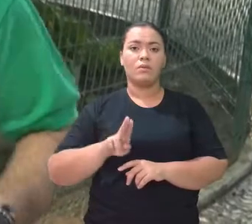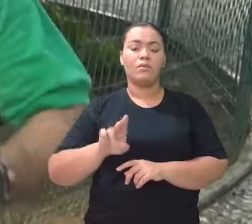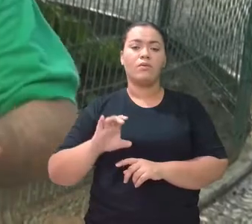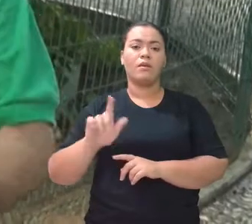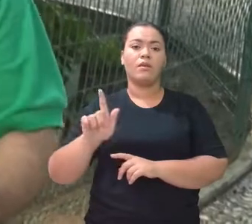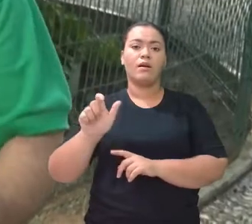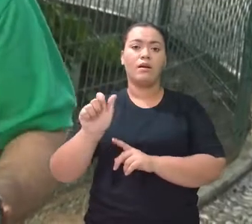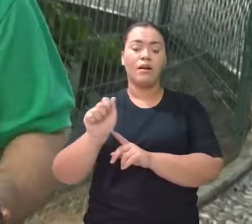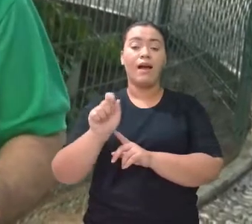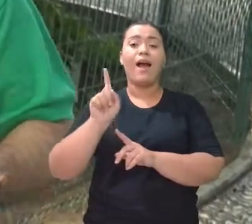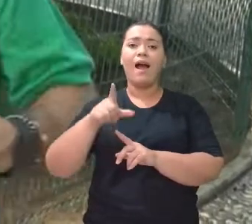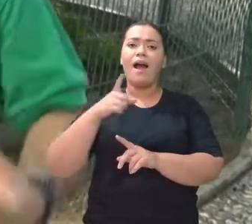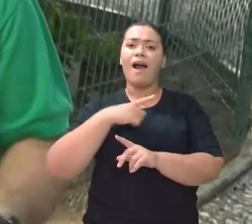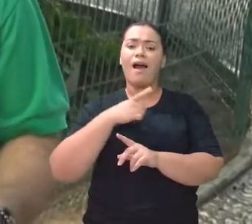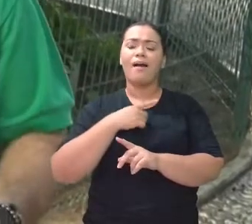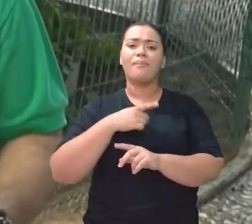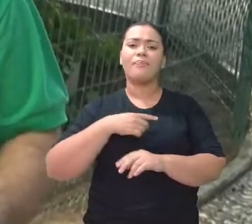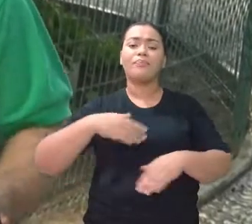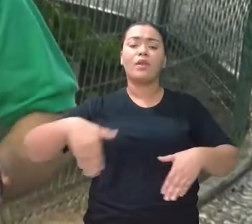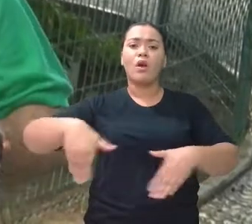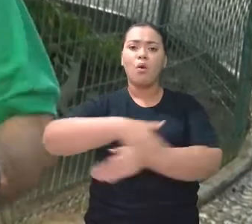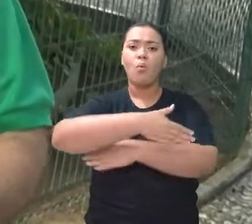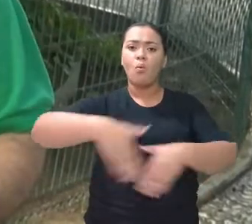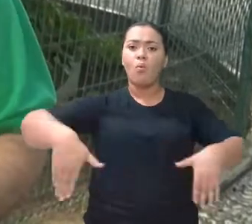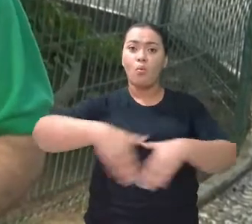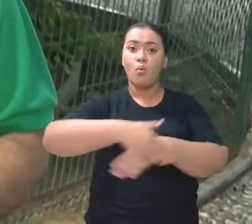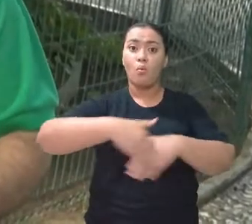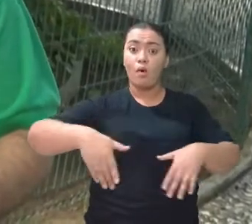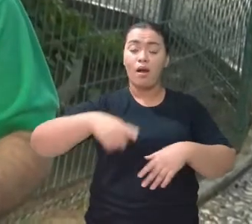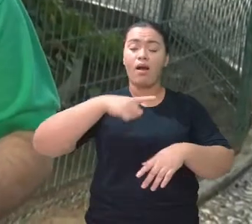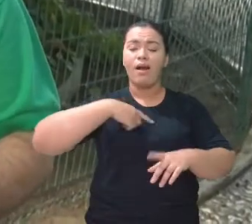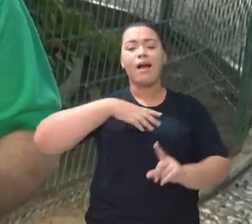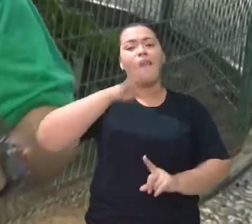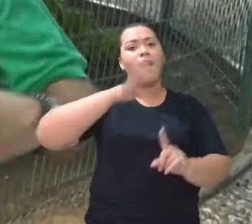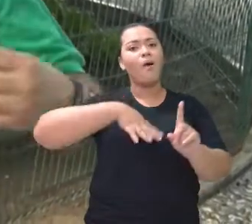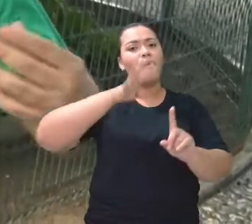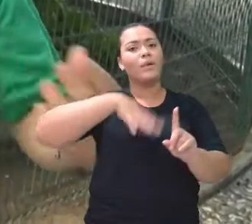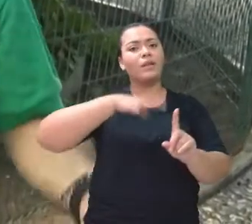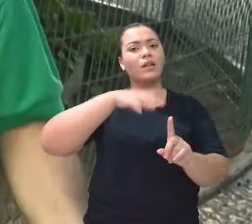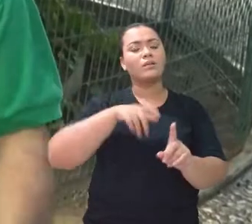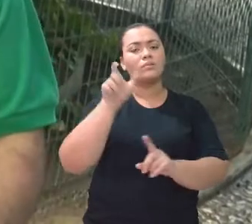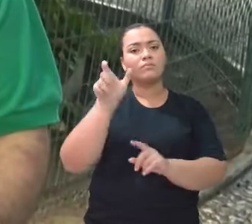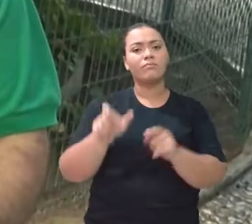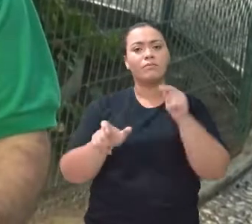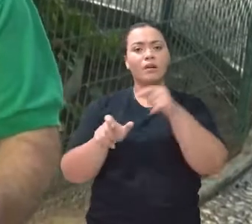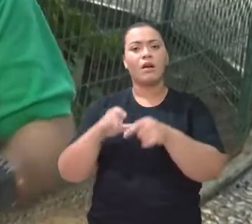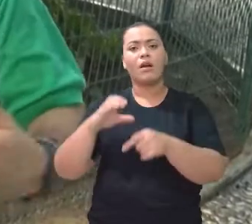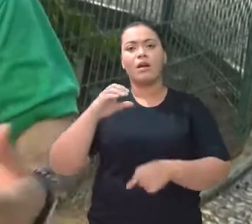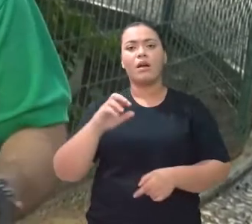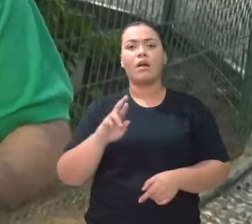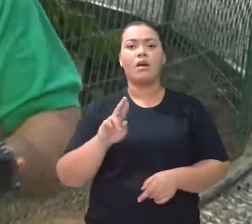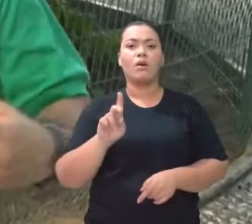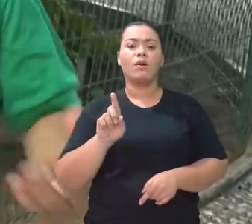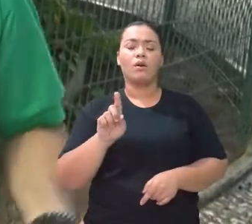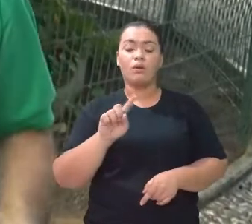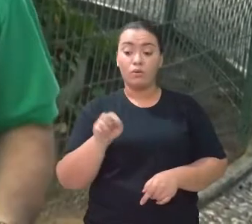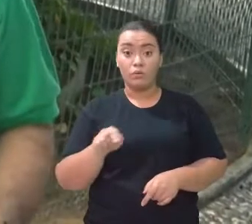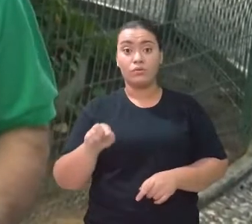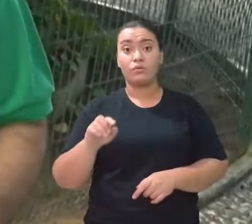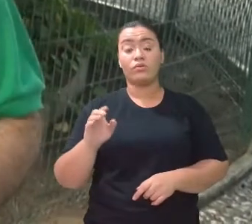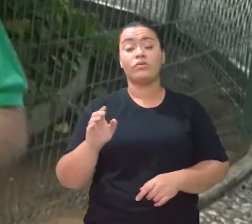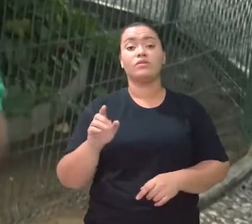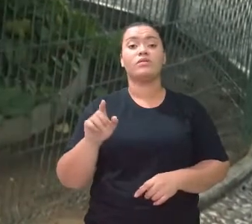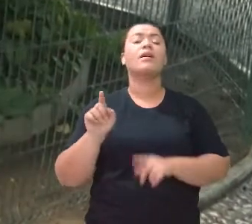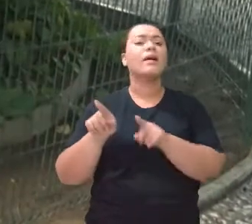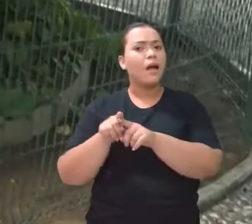Recife, né, uma avenida, a Avenida Cruz Cabugá, né, que é em homenagem a esse que foi um dos rebeldes,